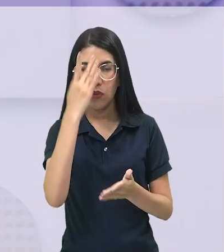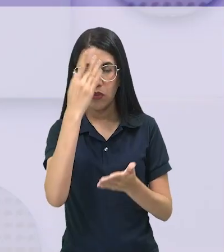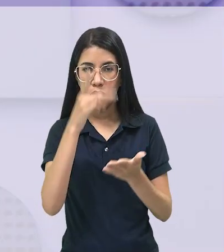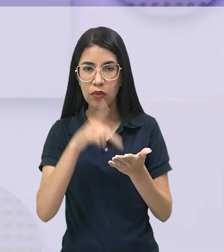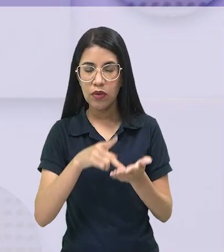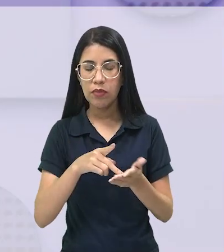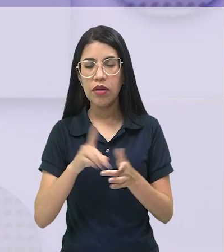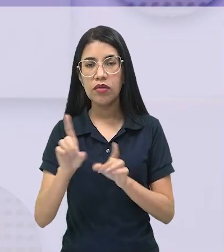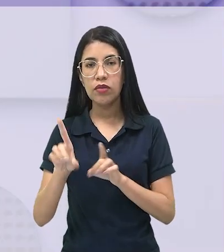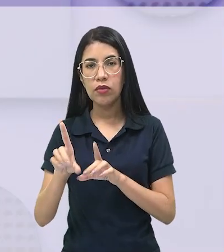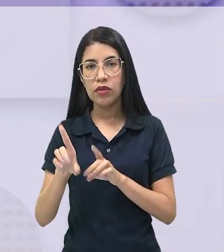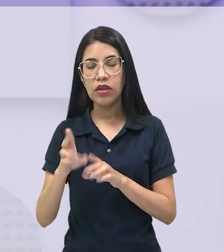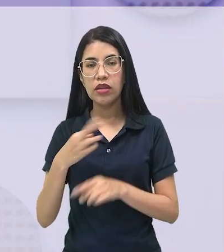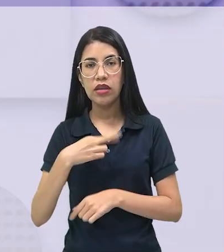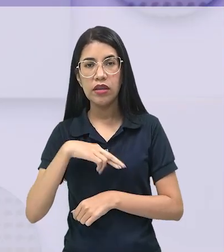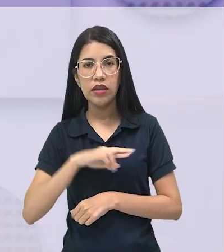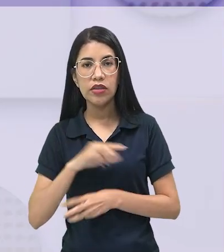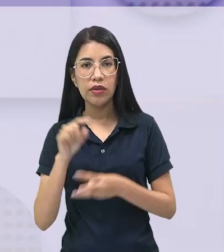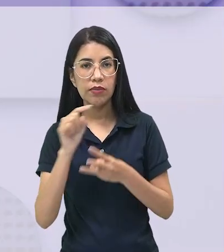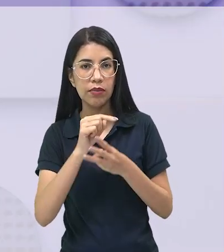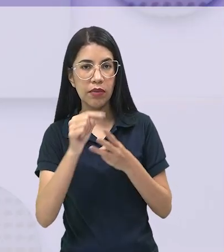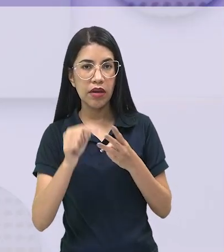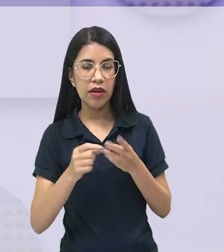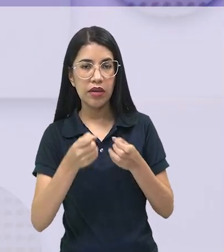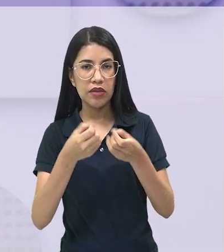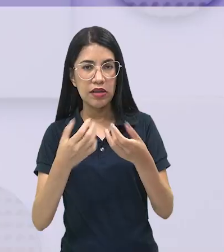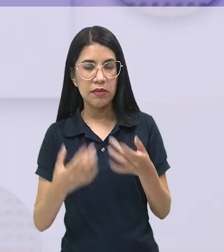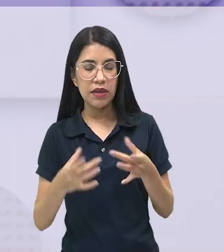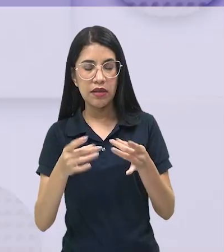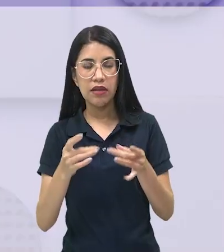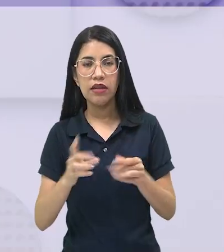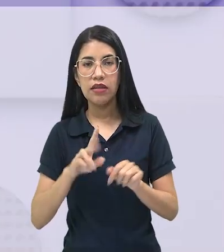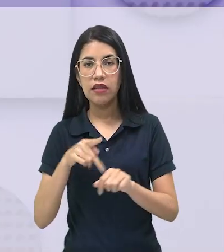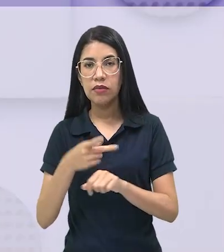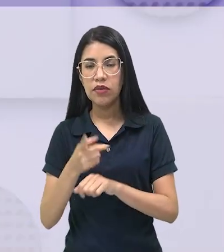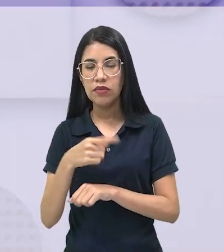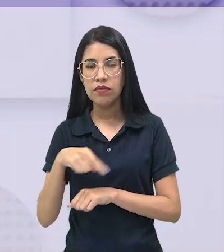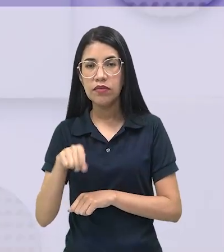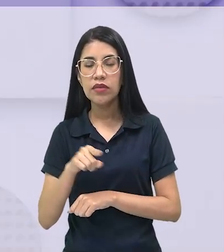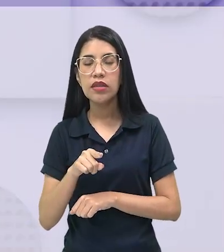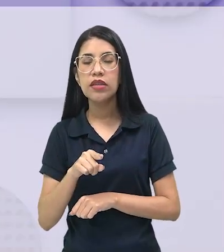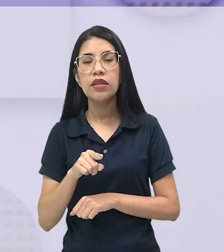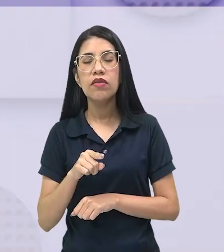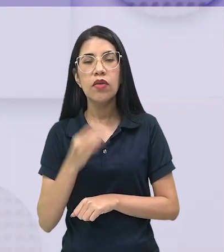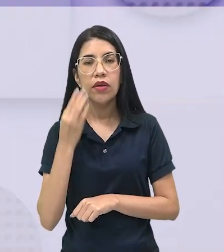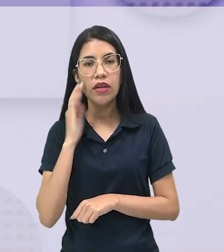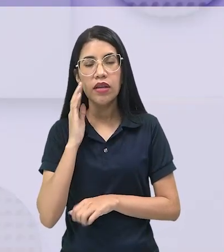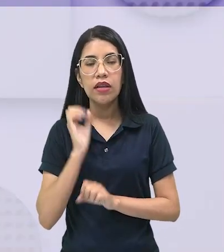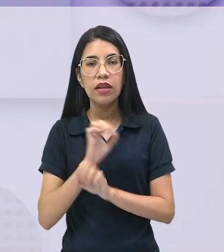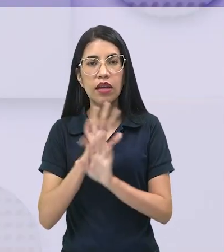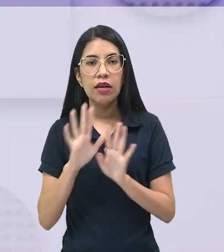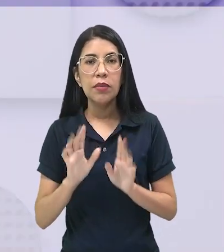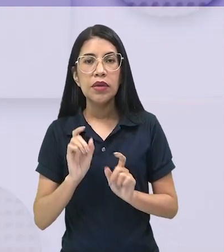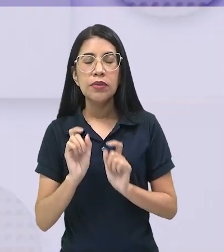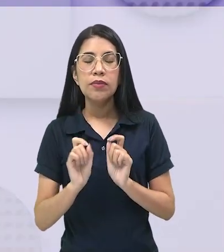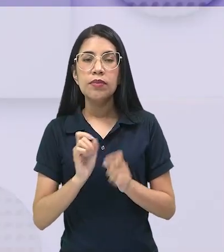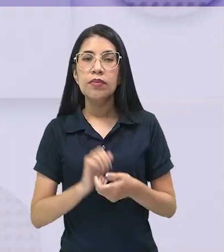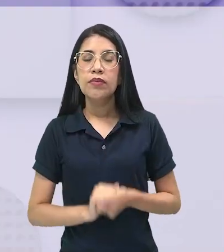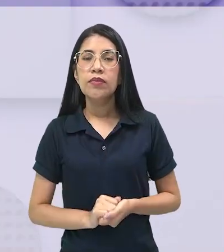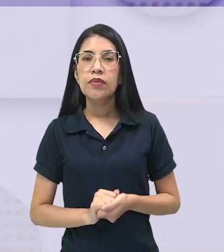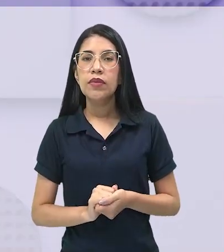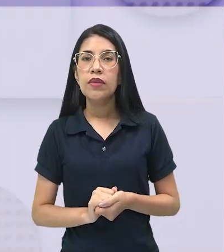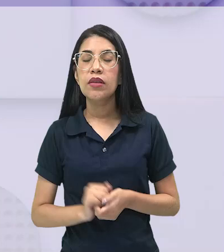e religião. Nós vamos falar sobre isso daqui a pouco, mas eu quero que você compreenda que se falamos